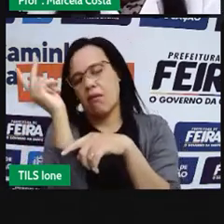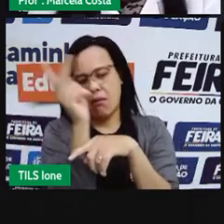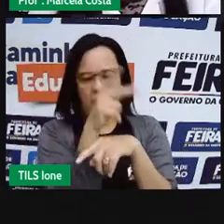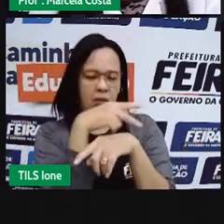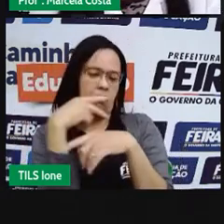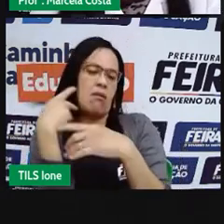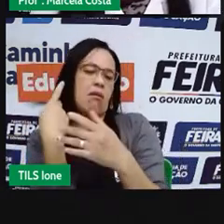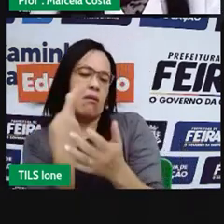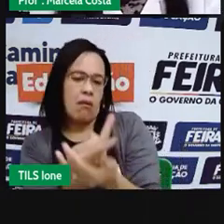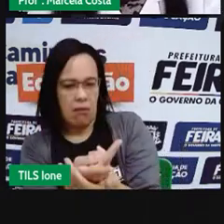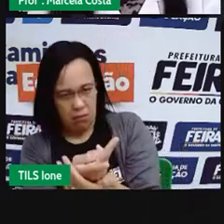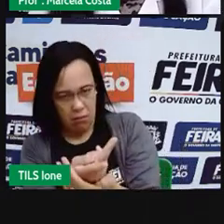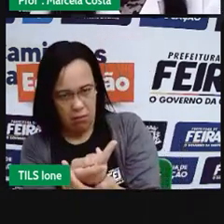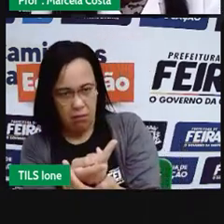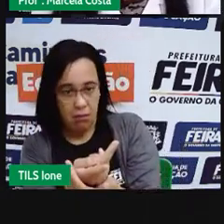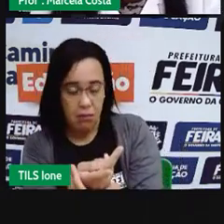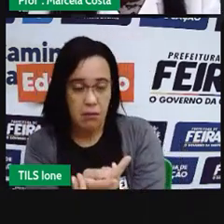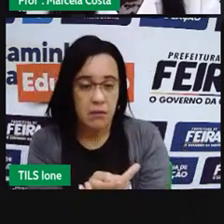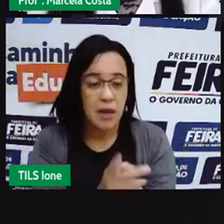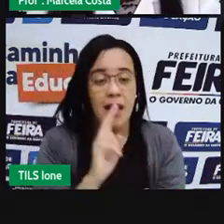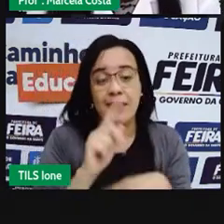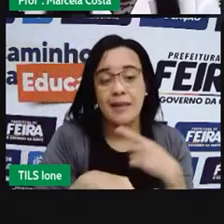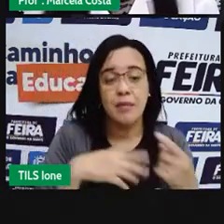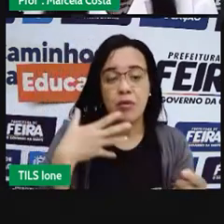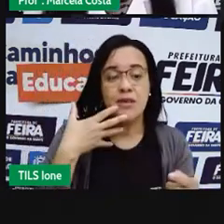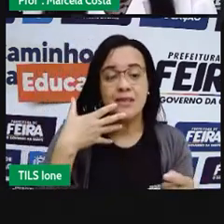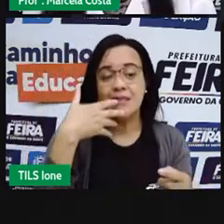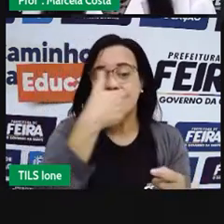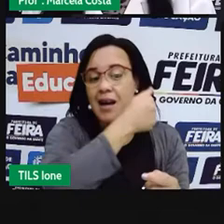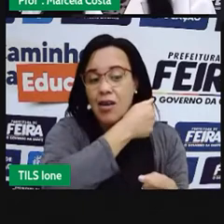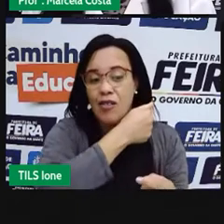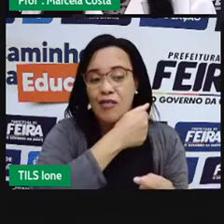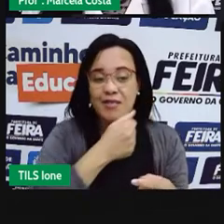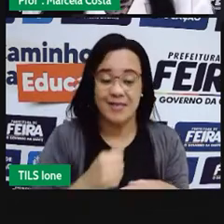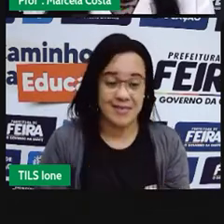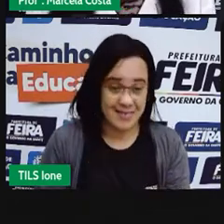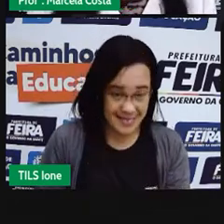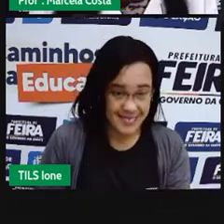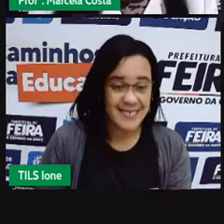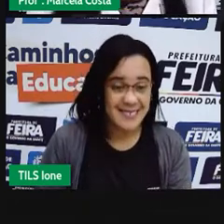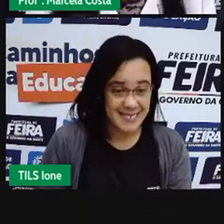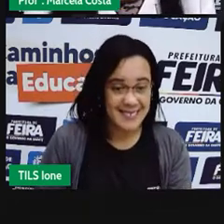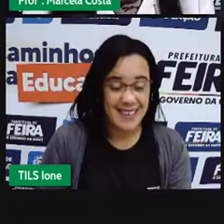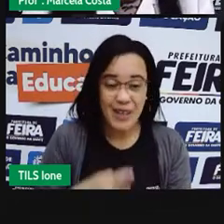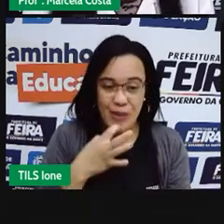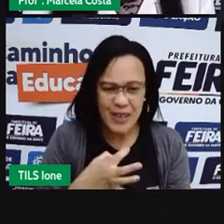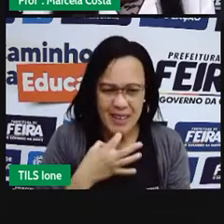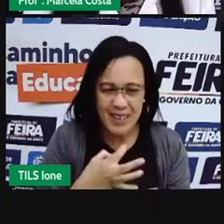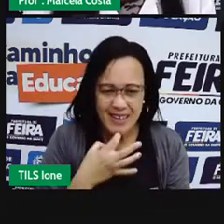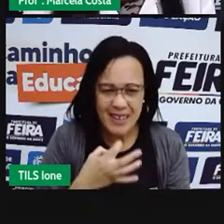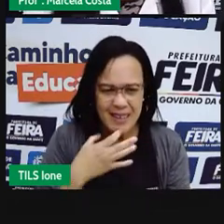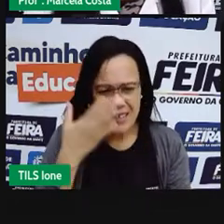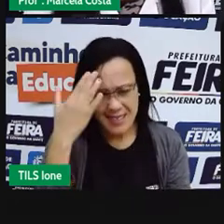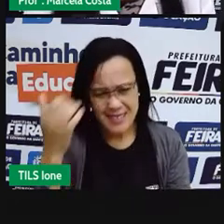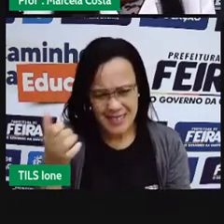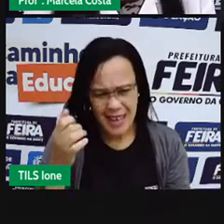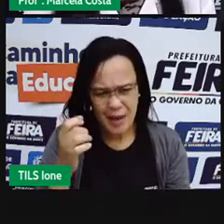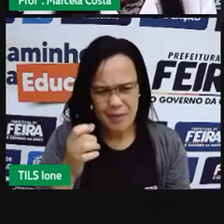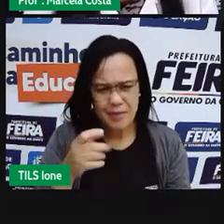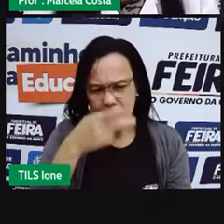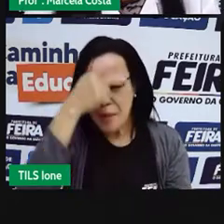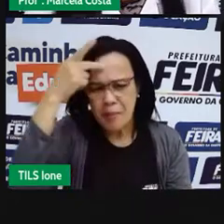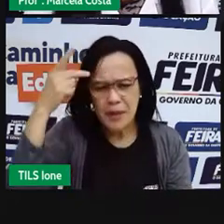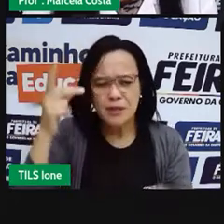morrendo e depois ela salva por um príncipe. Você já ouviu essa história? Sabe o que acontece